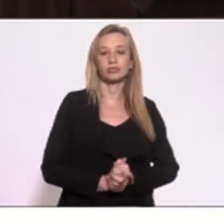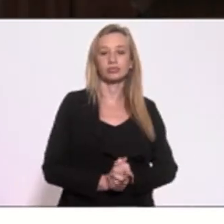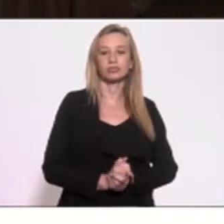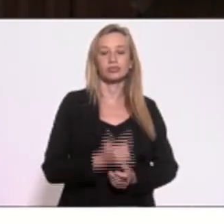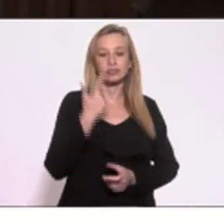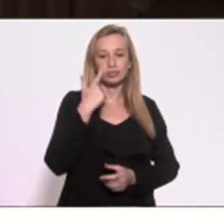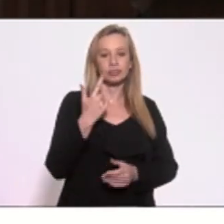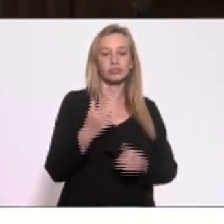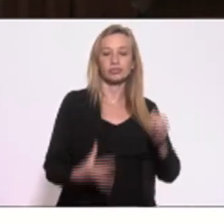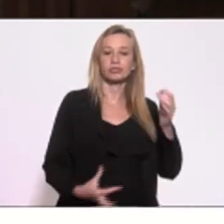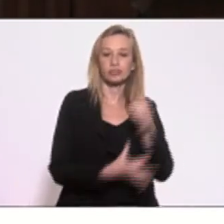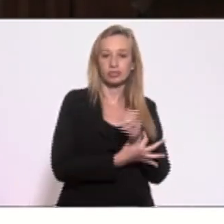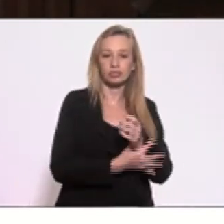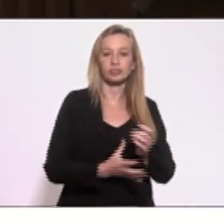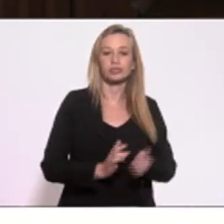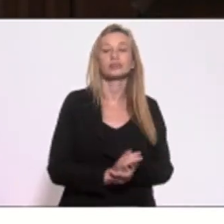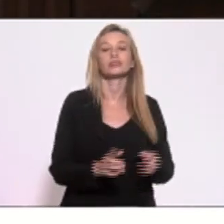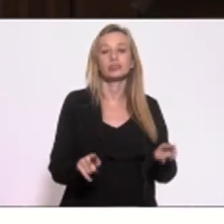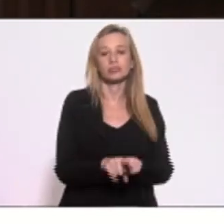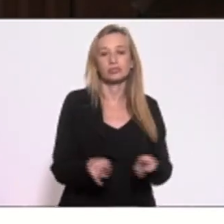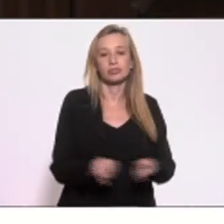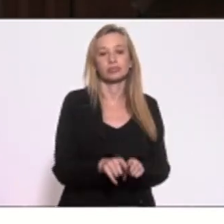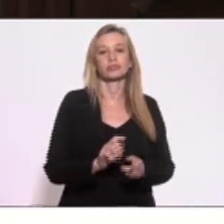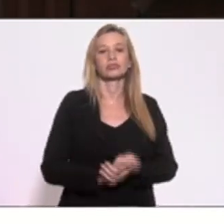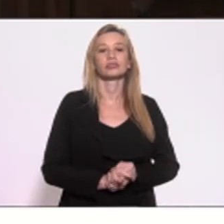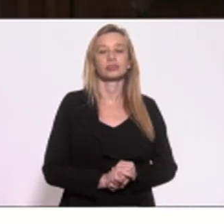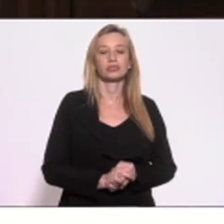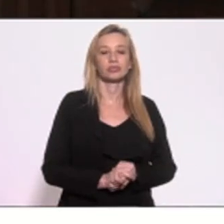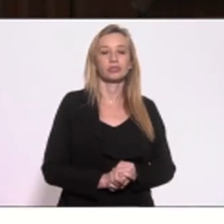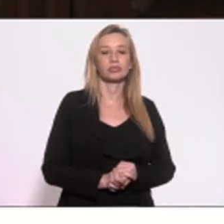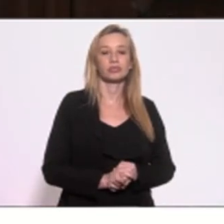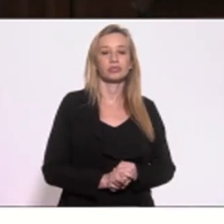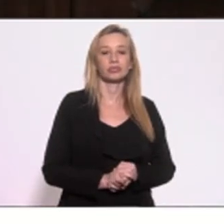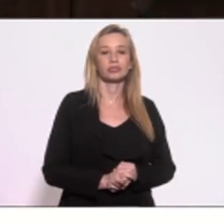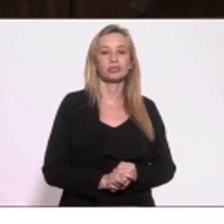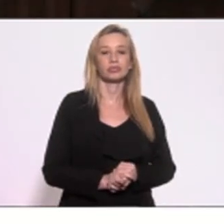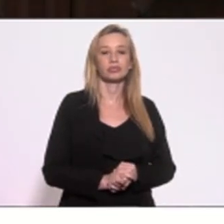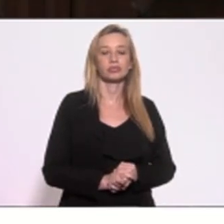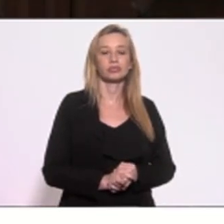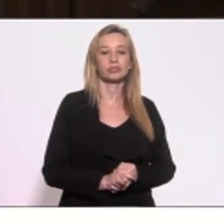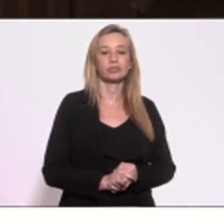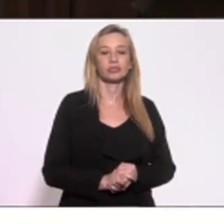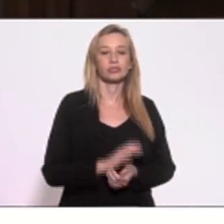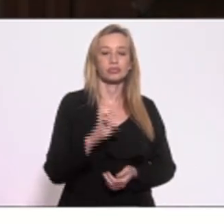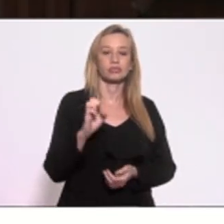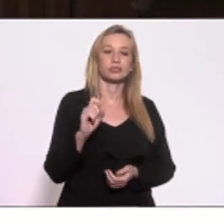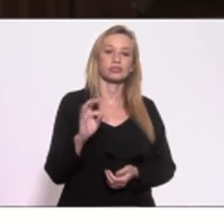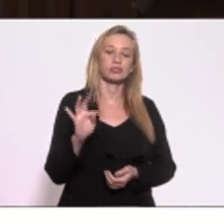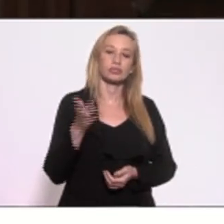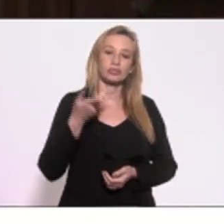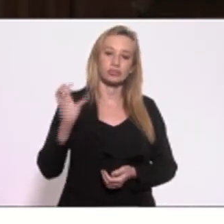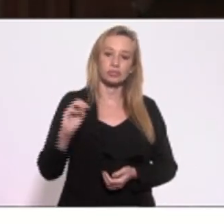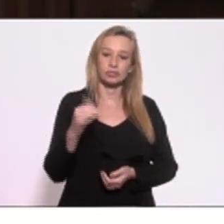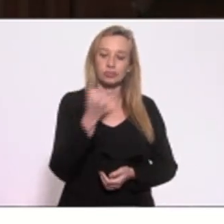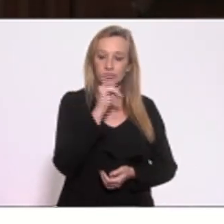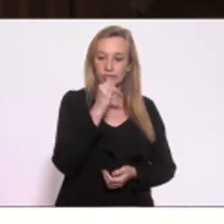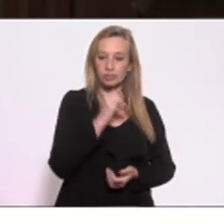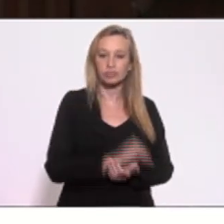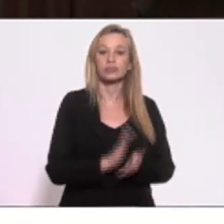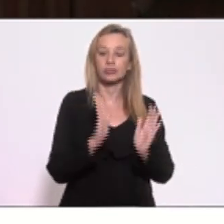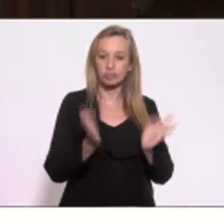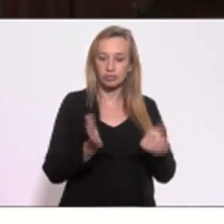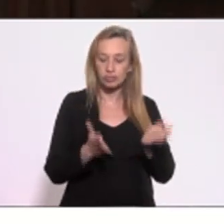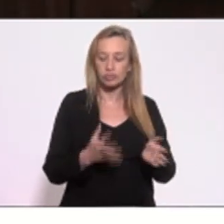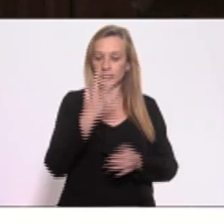da segurança, inclusive das instalações elétricas, que hoje